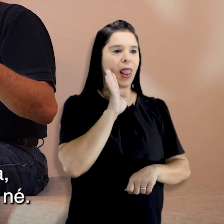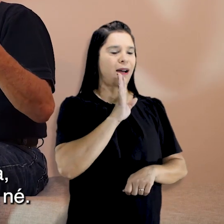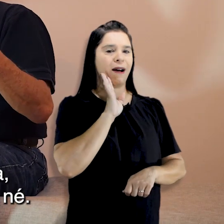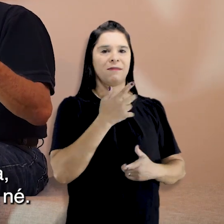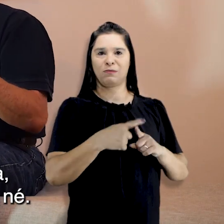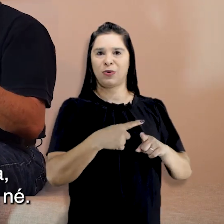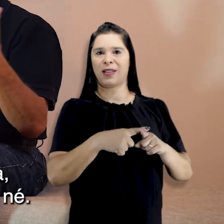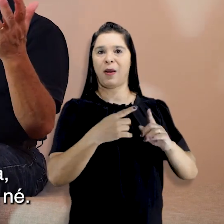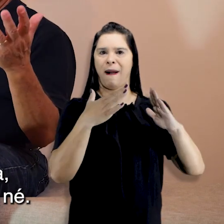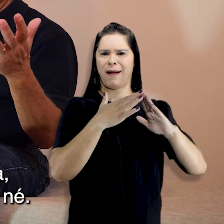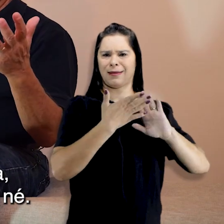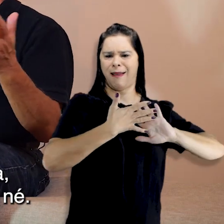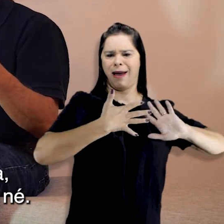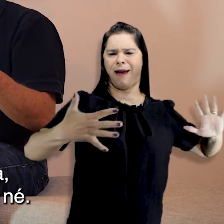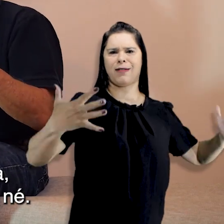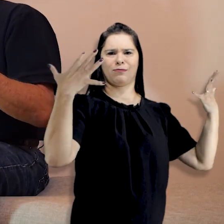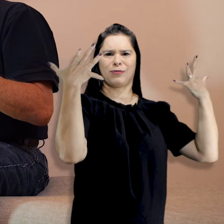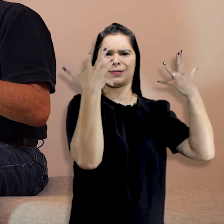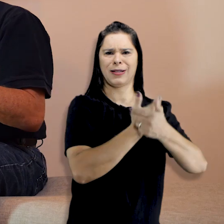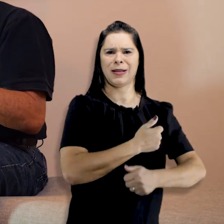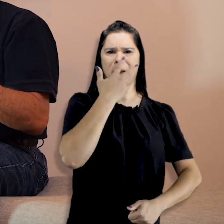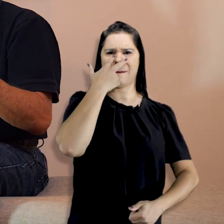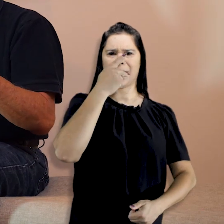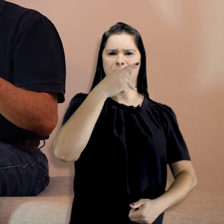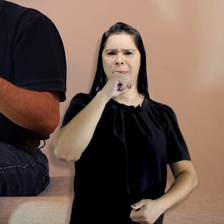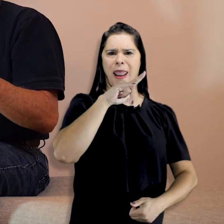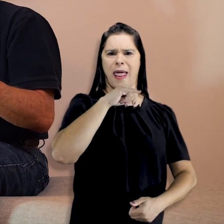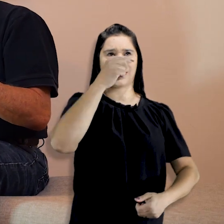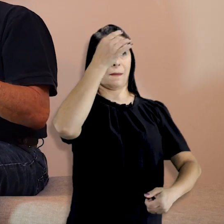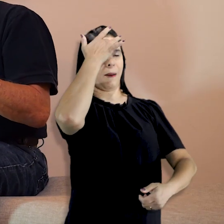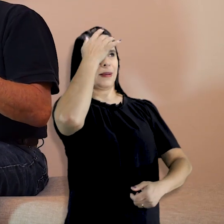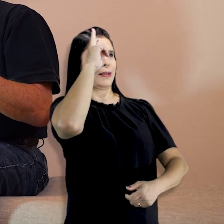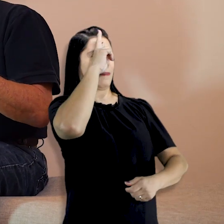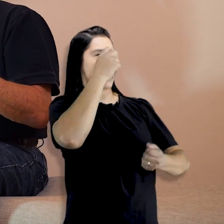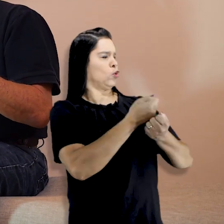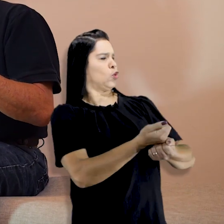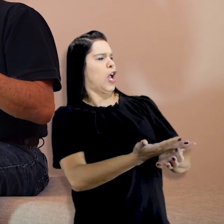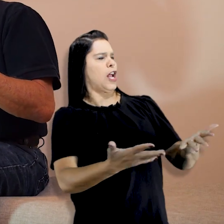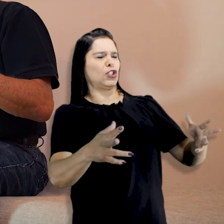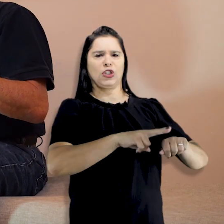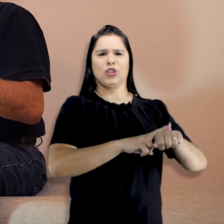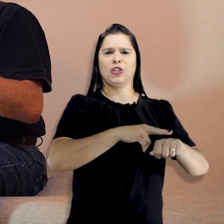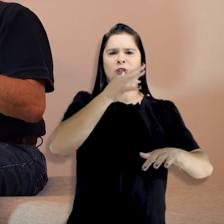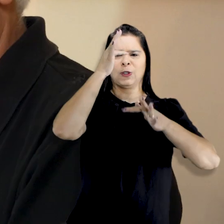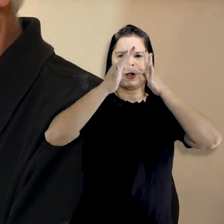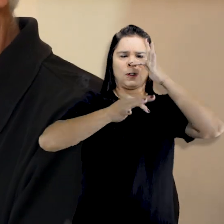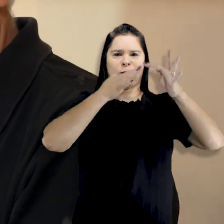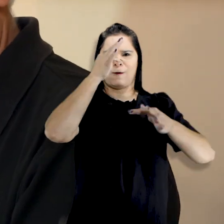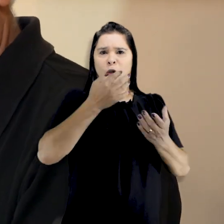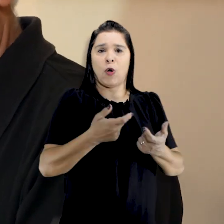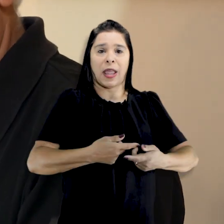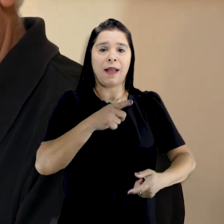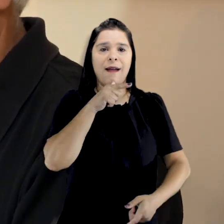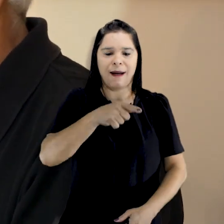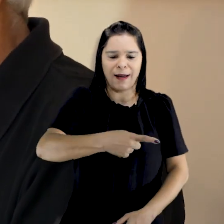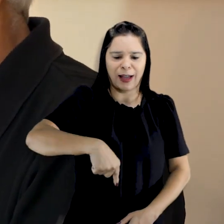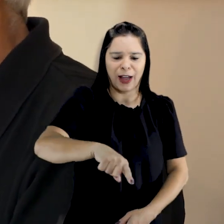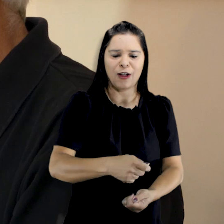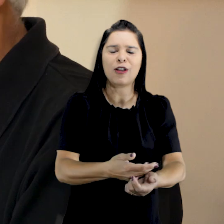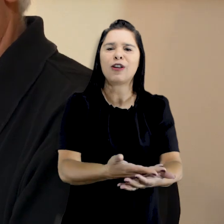grande, bonita, parecia um palácio na minha cabeça, né? Tinha um jardim muito bonito, onde tinham plantas aquáticas, tinham peixes, né? Nos laguinhos,